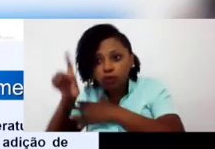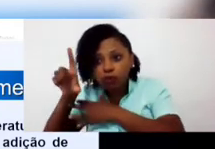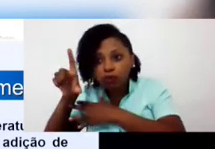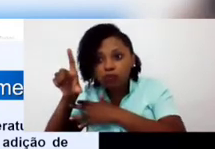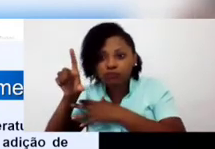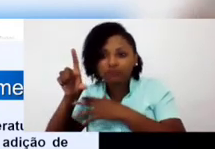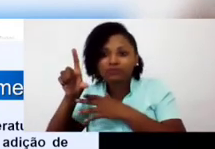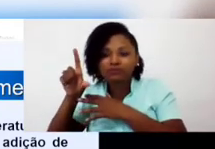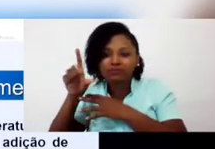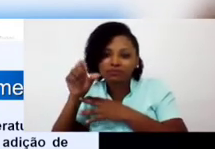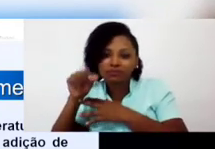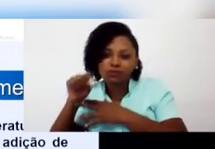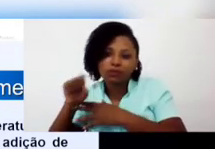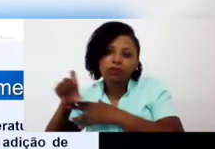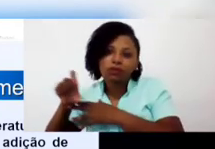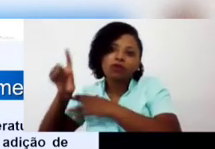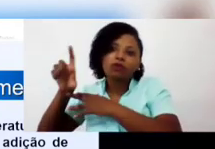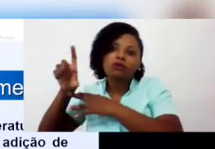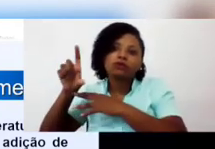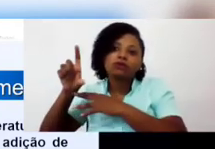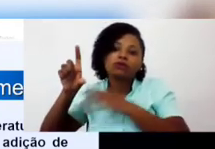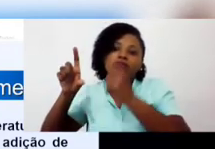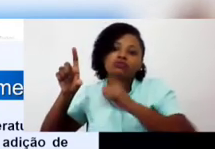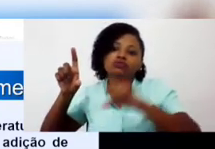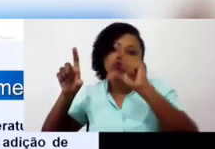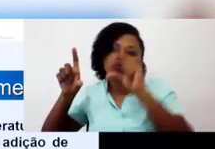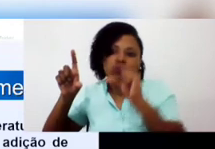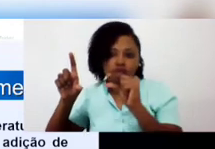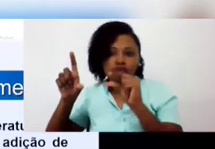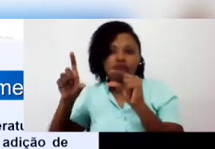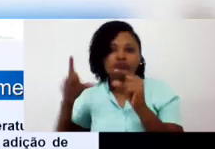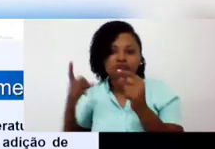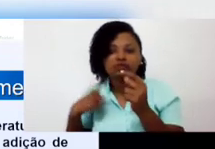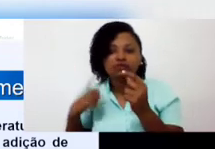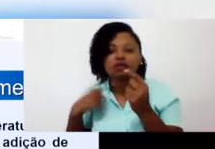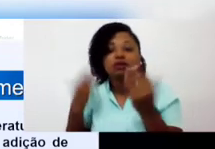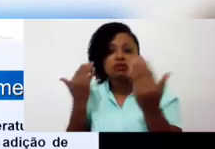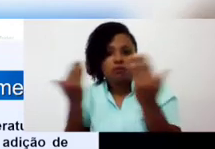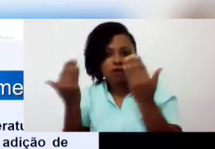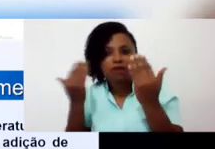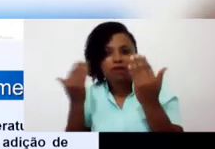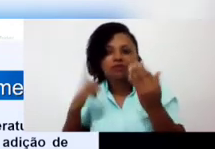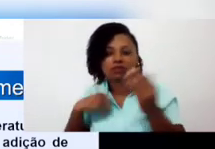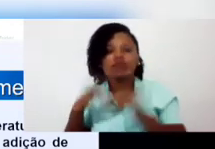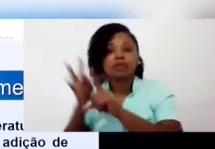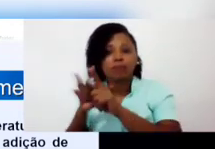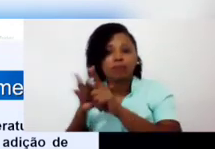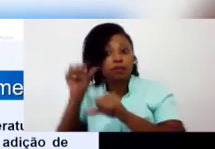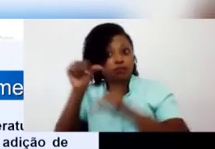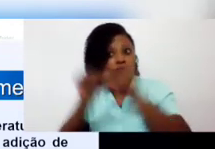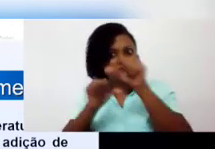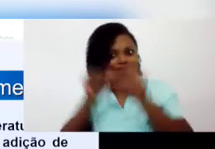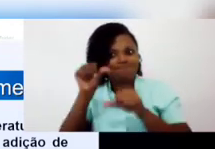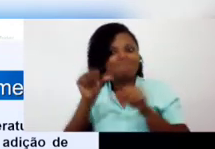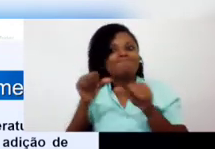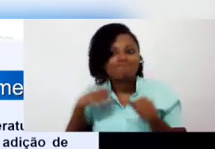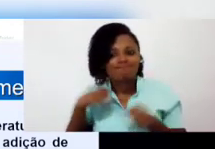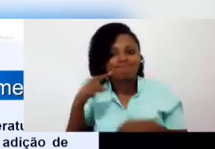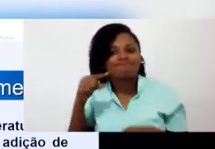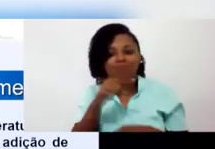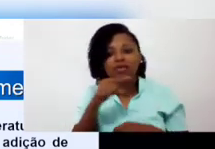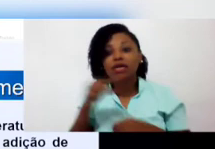volátil. Pessoal, novamente aqui foi falado em sala de aula, né? Eu tenho a água, agora sim, eu estou variando o quê? A minha temperatura.